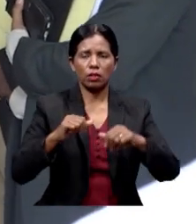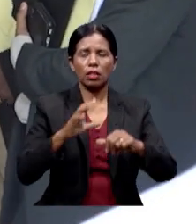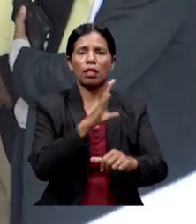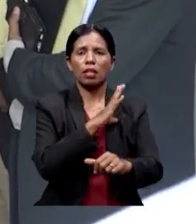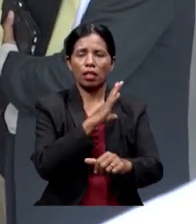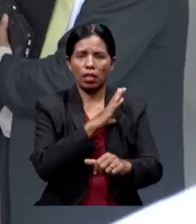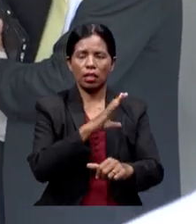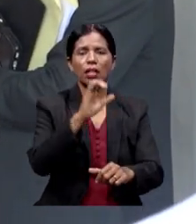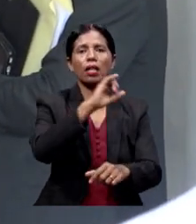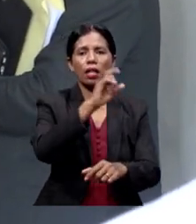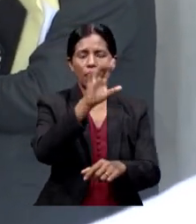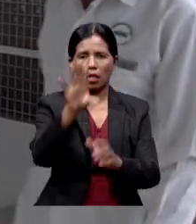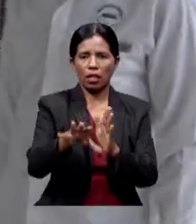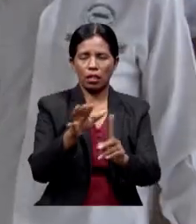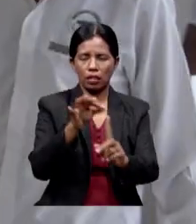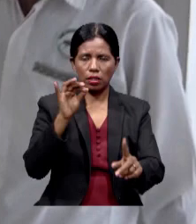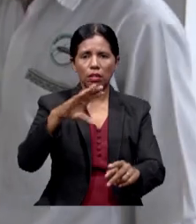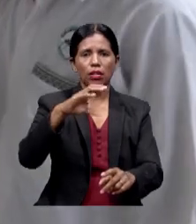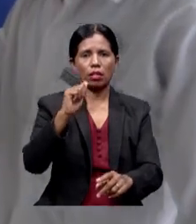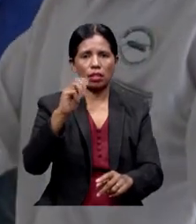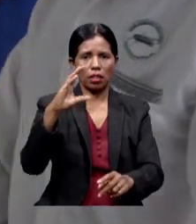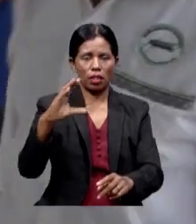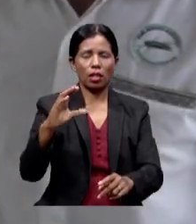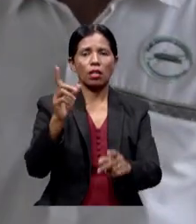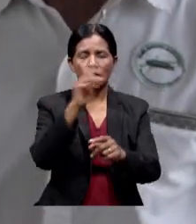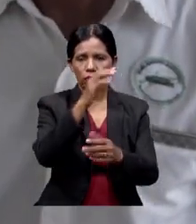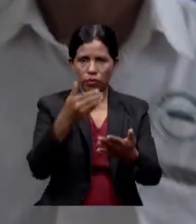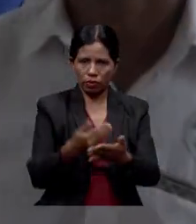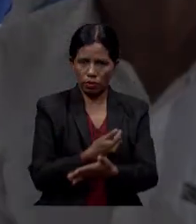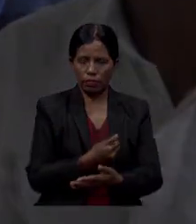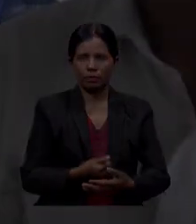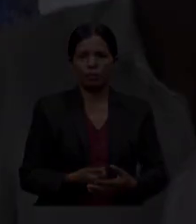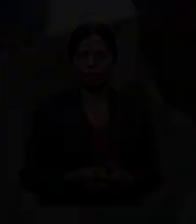eleição ba komisário Fong Dulcia da Costa Jaime dos Santos Giamen.